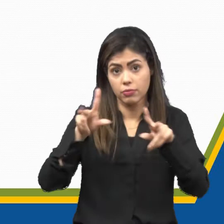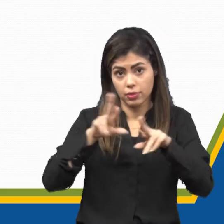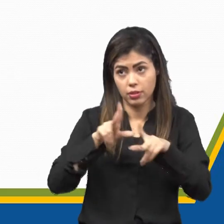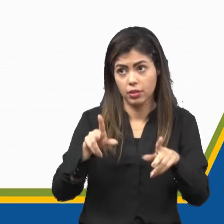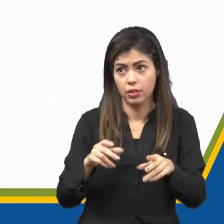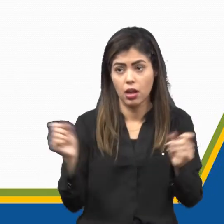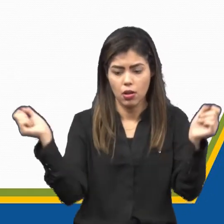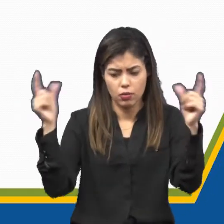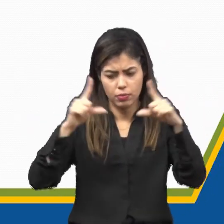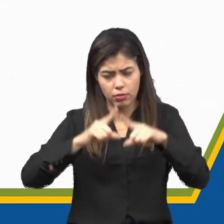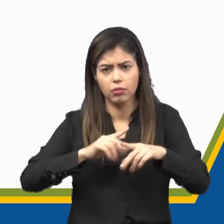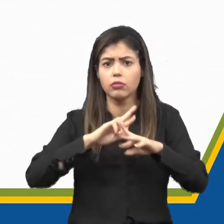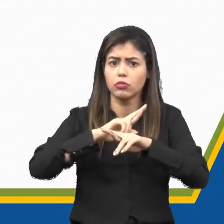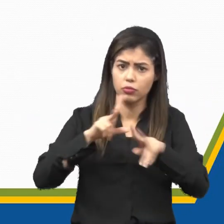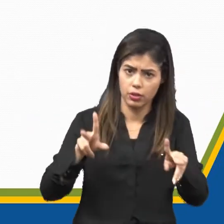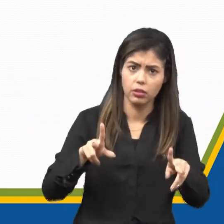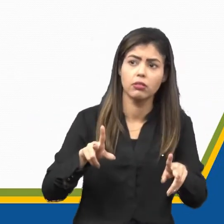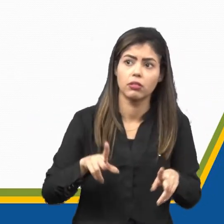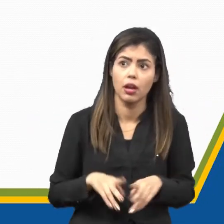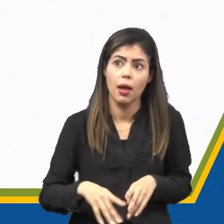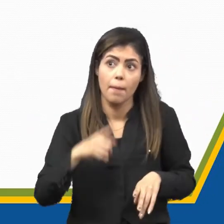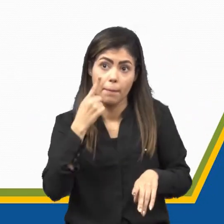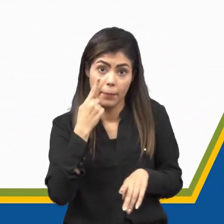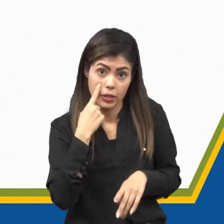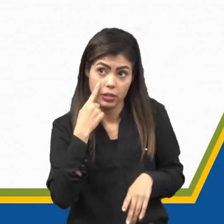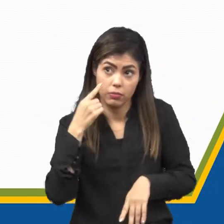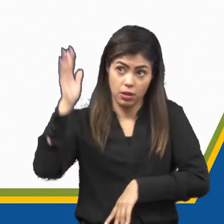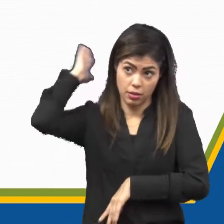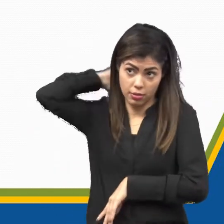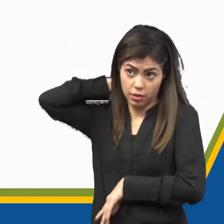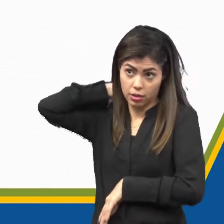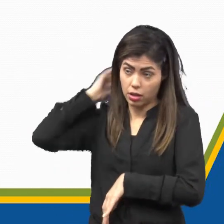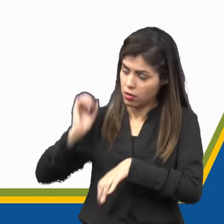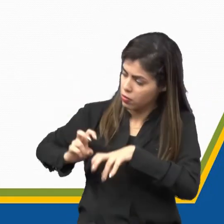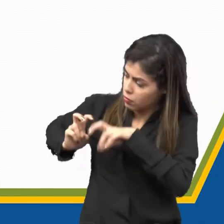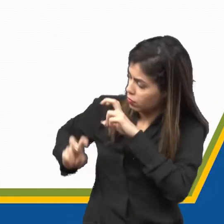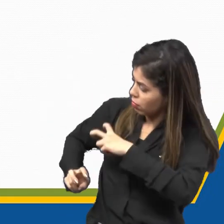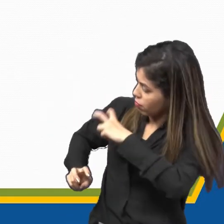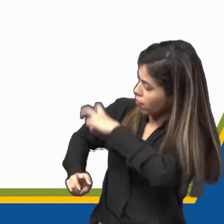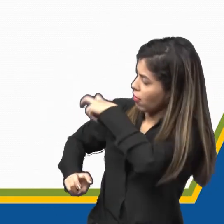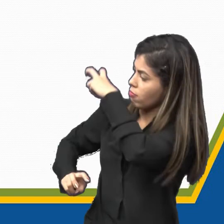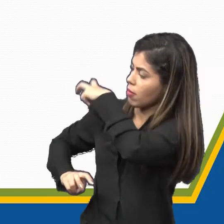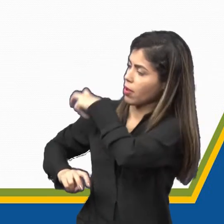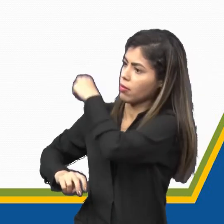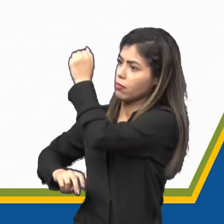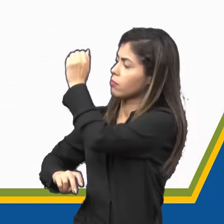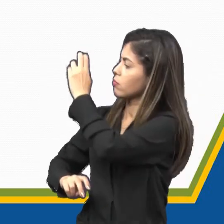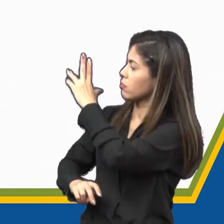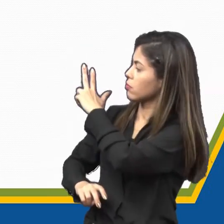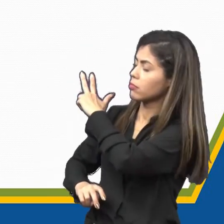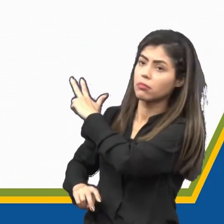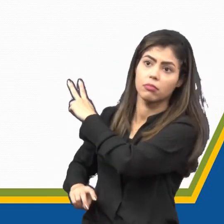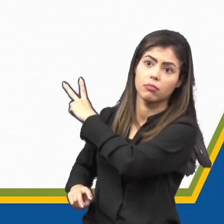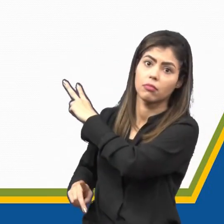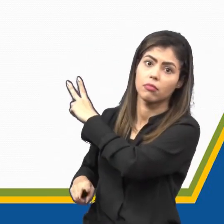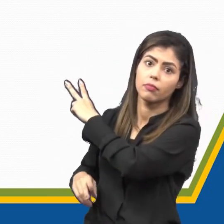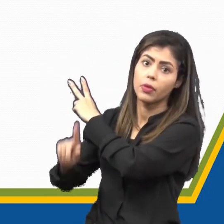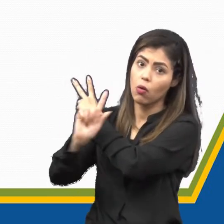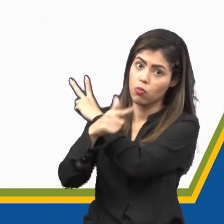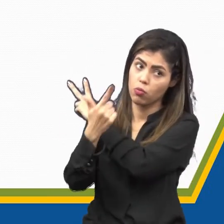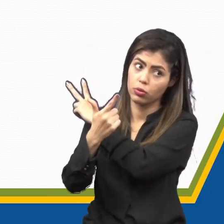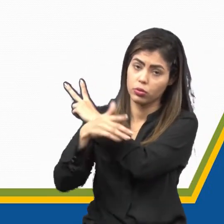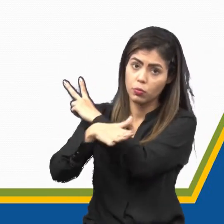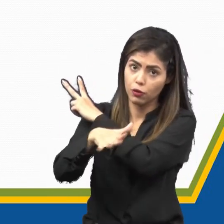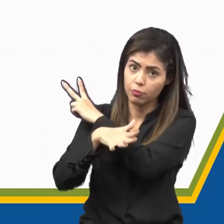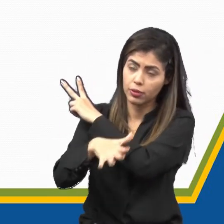a iluminação é diferente. Lá atrás nós conseguimos observar uma escada, um dançarino também com uma outra proposta de